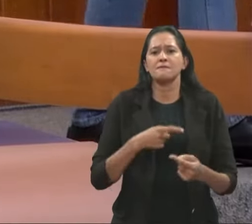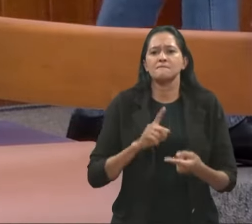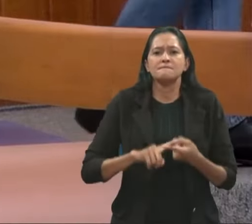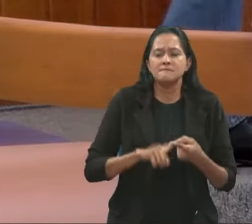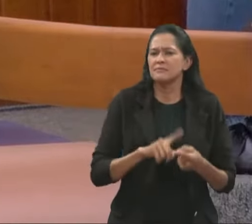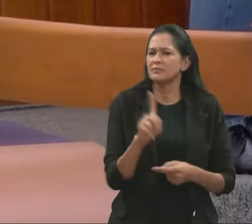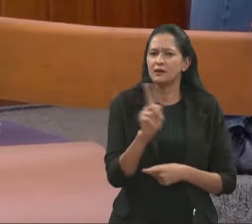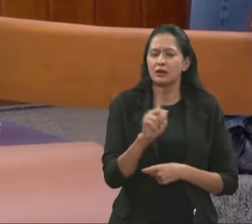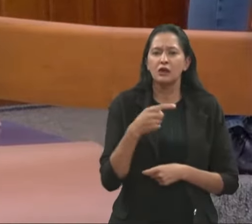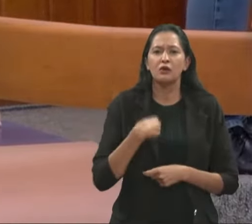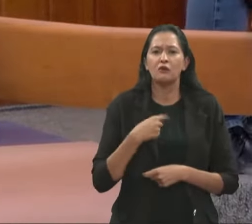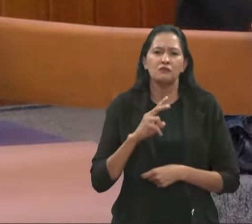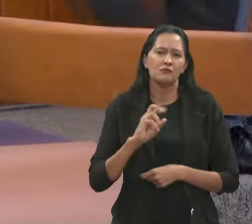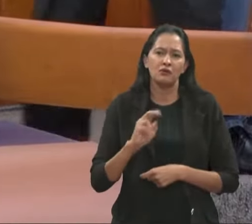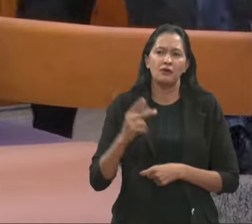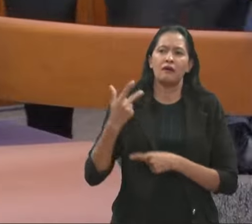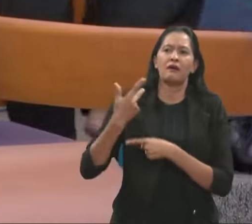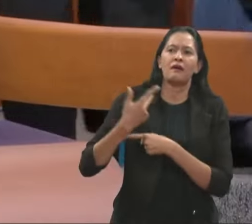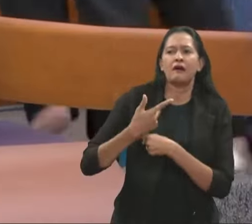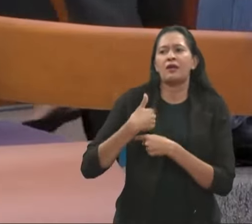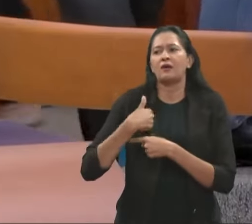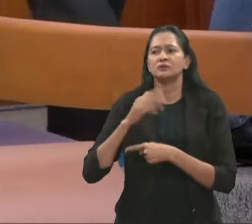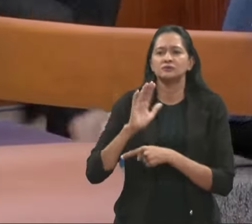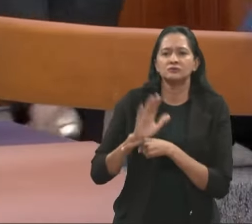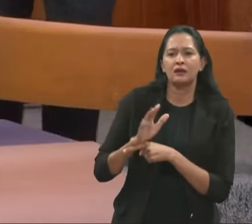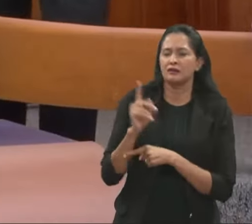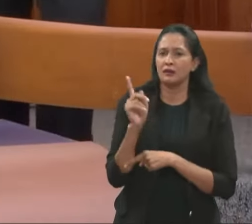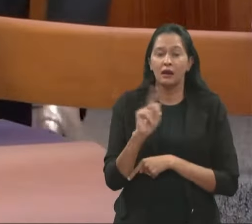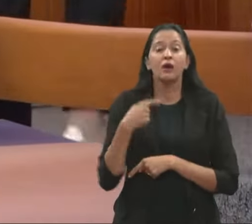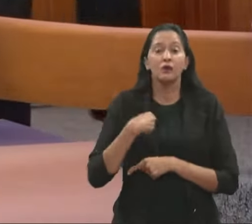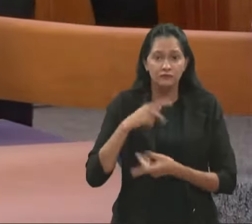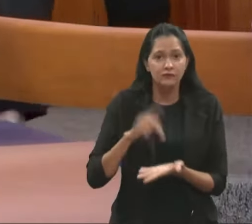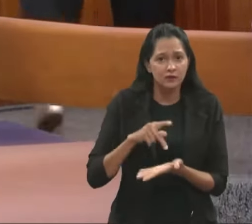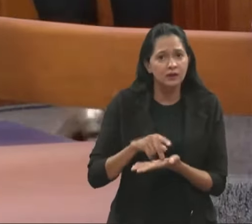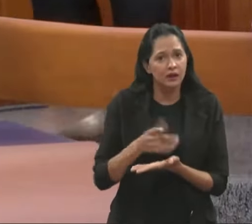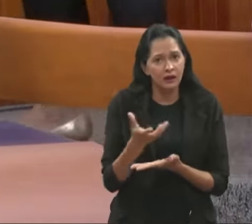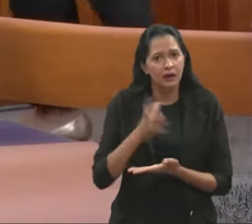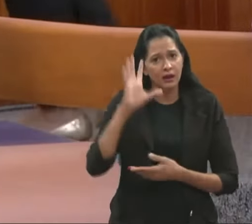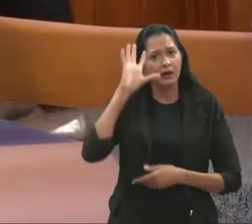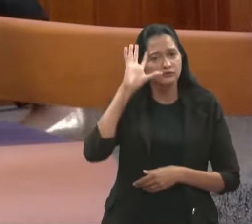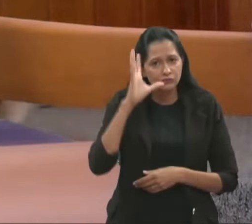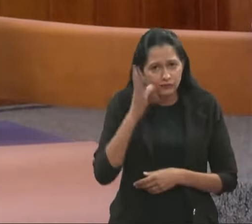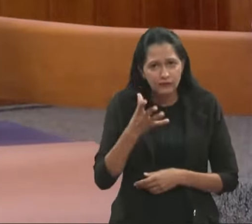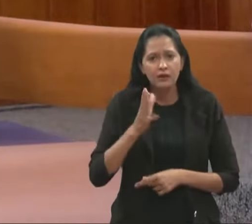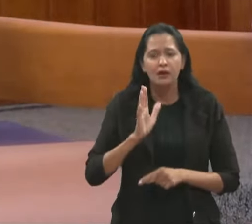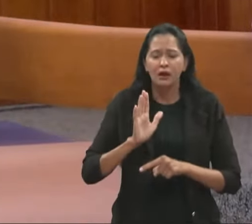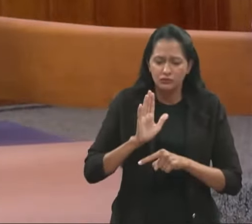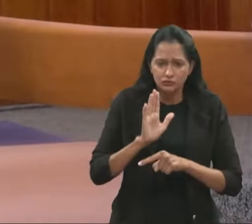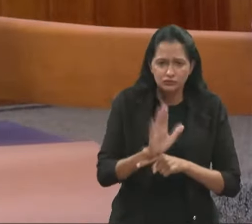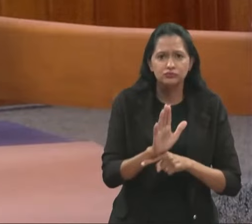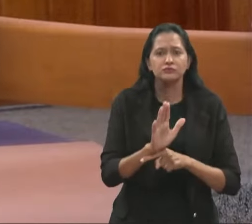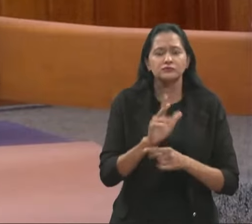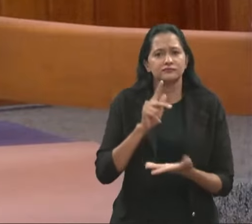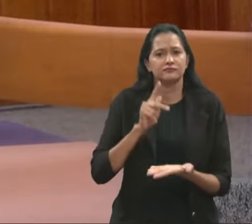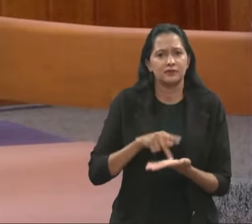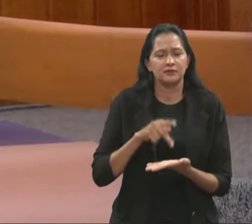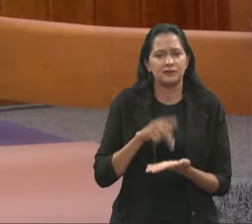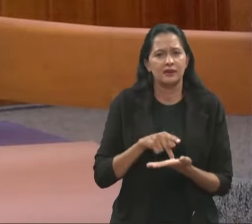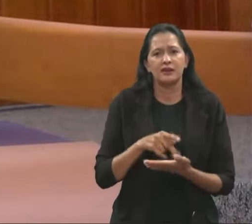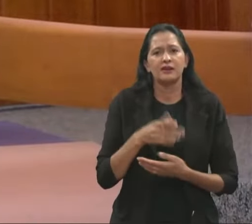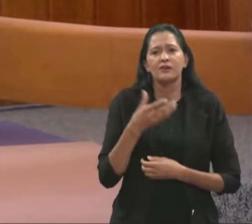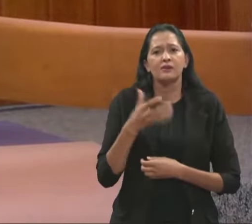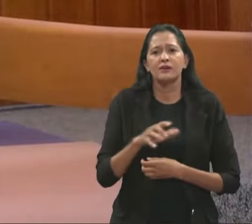vídeo demagogo. Eu tenho que ajudar a resolver. Eu tenho que ajudar a resolver, não deixar vocês em